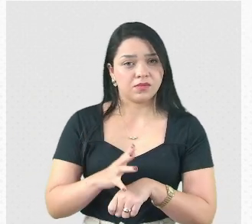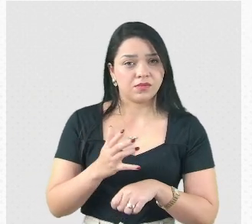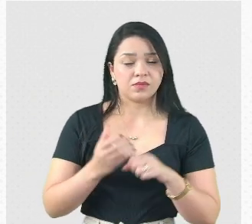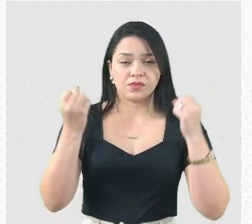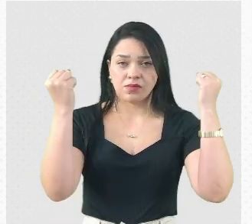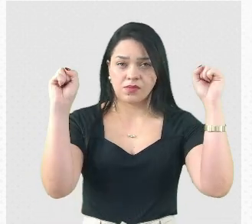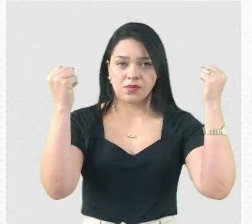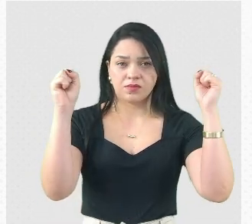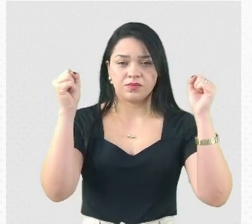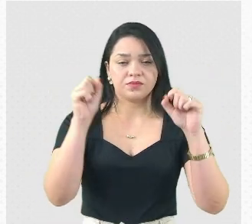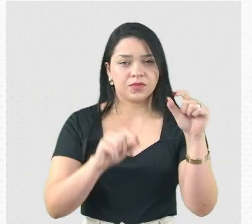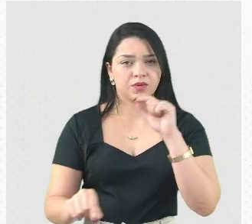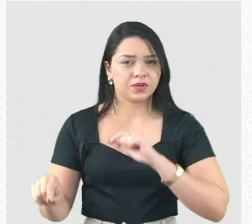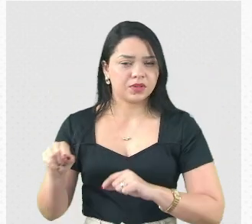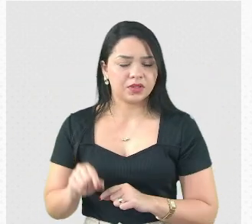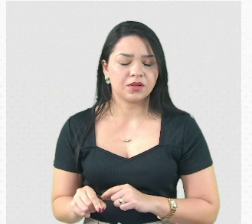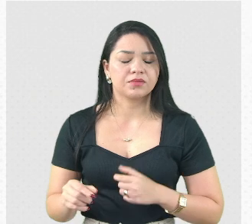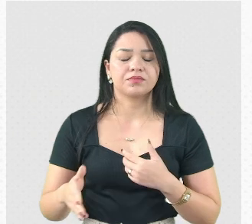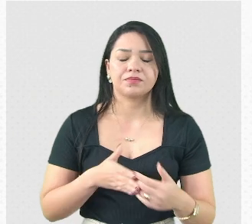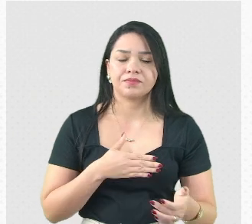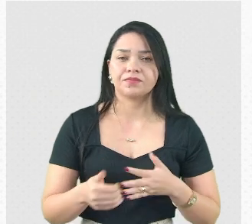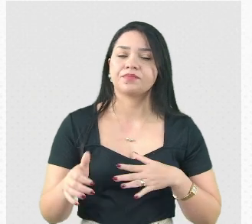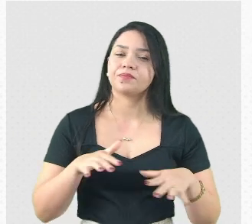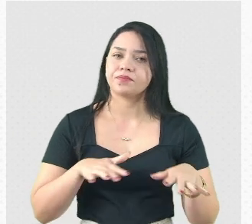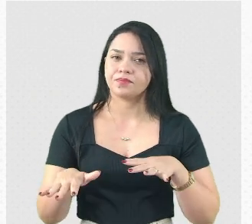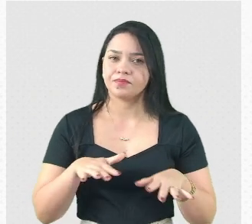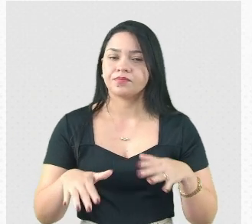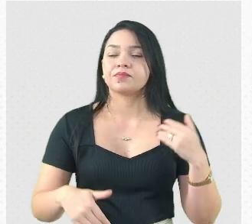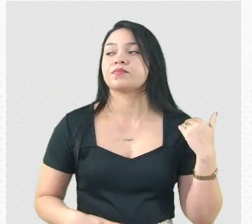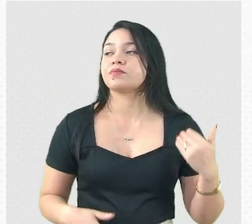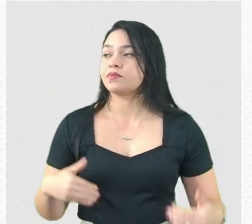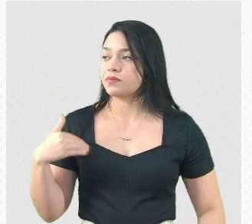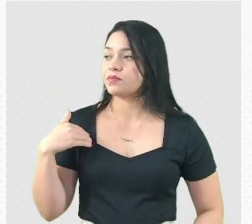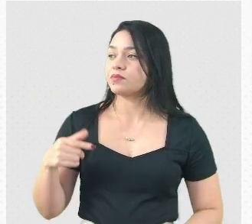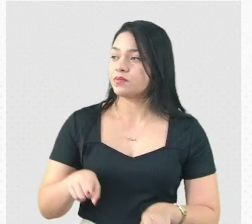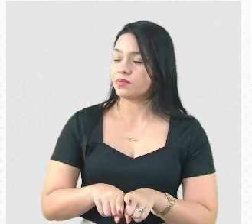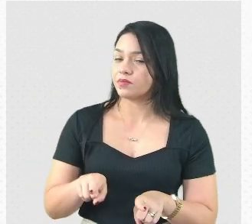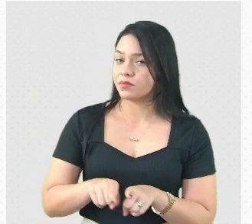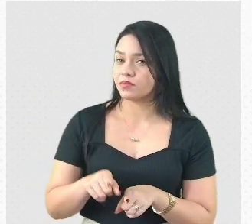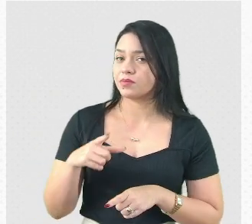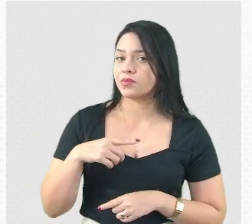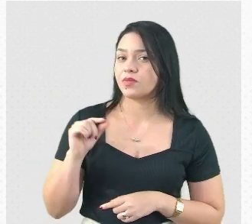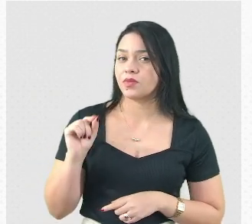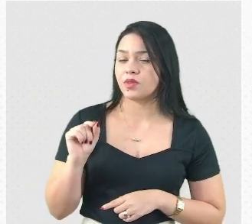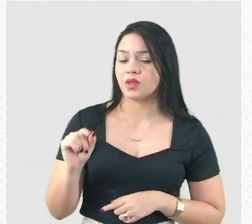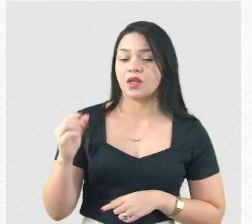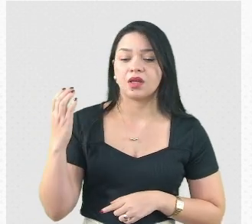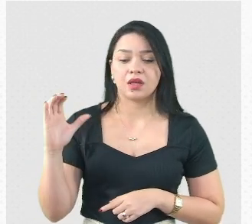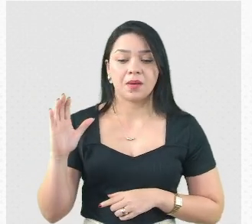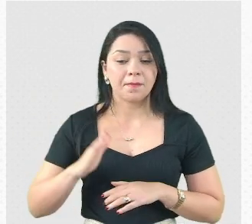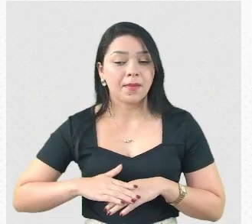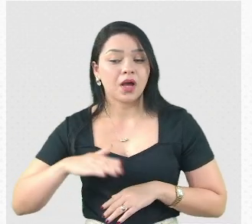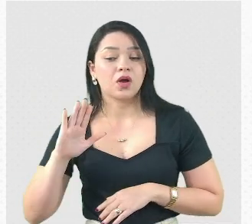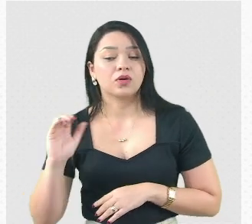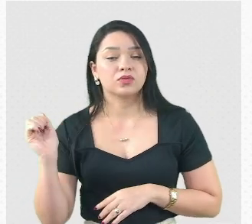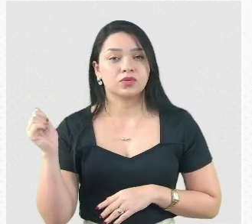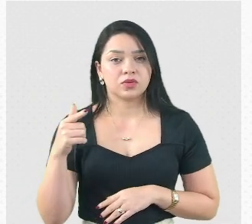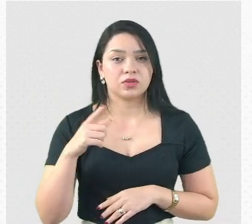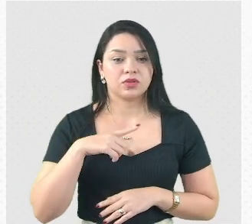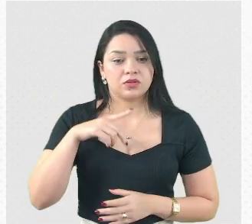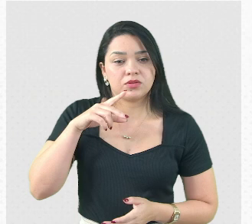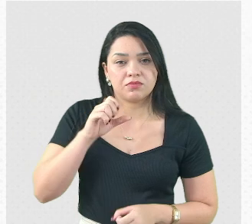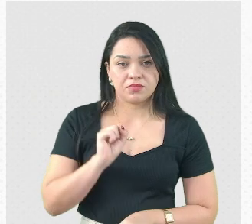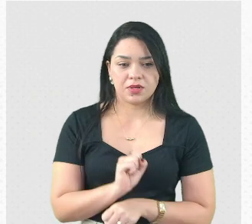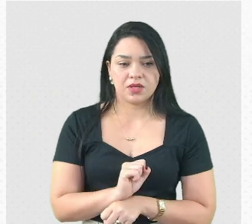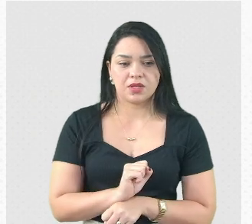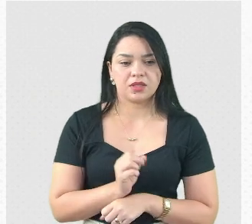física é qualquer movimento corporal que resulta num gasto calórico maior do que os níveis de repouso.